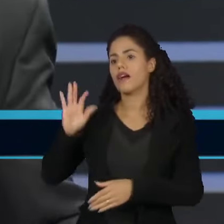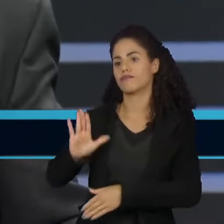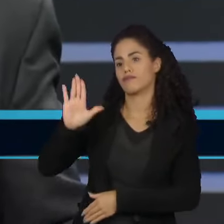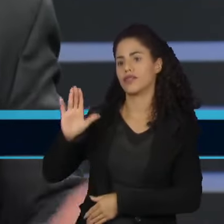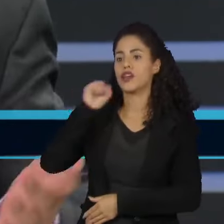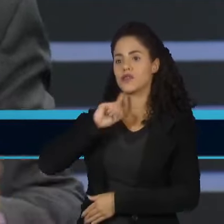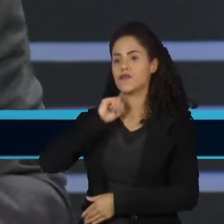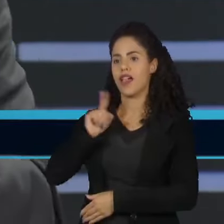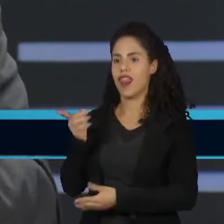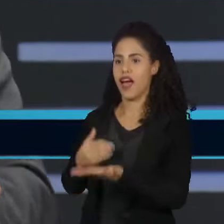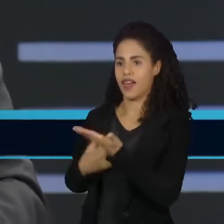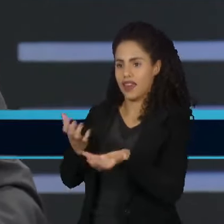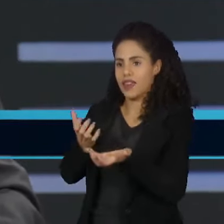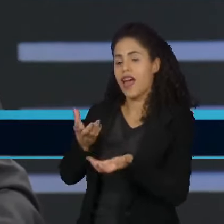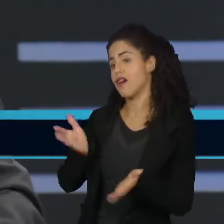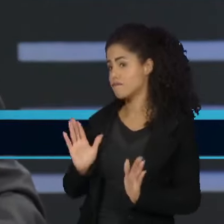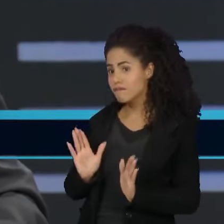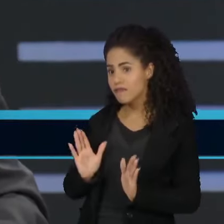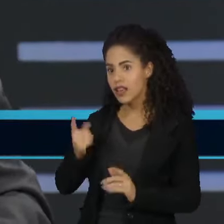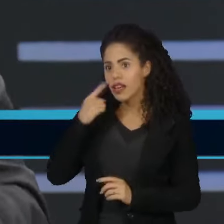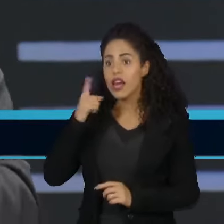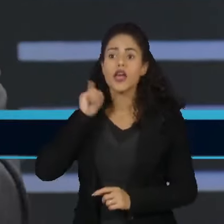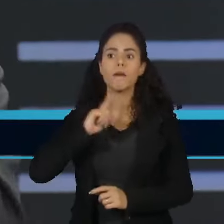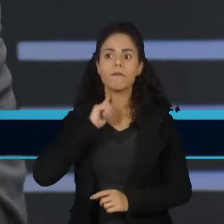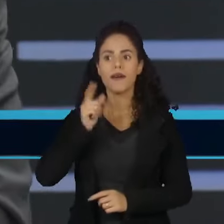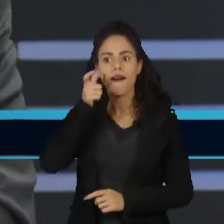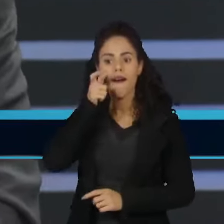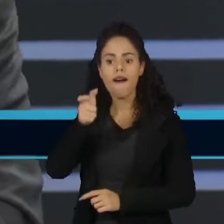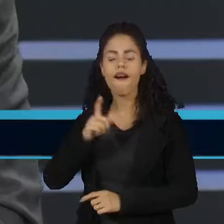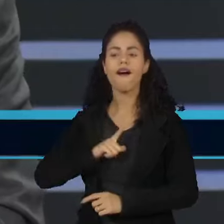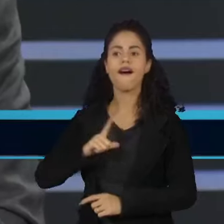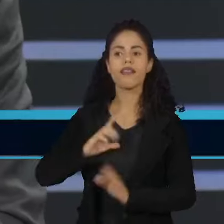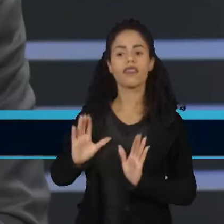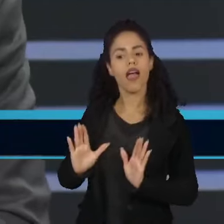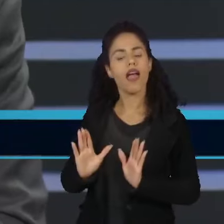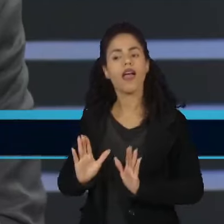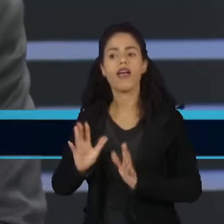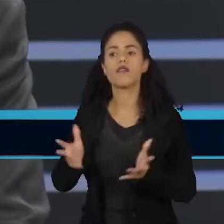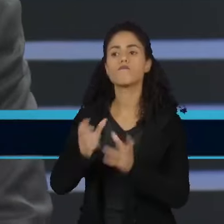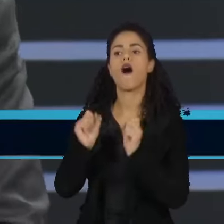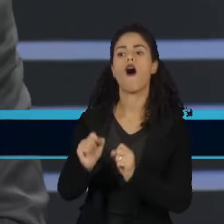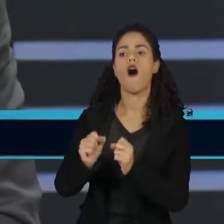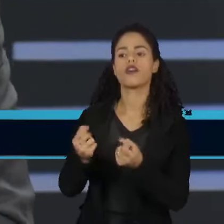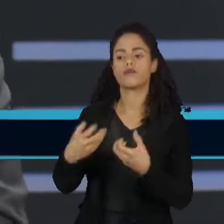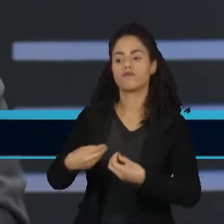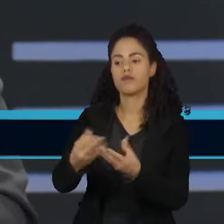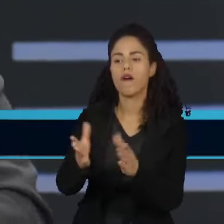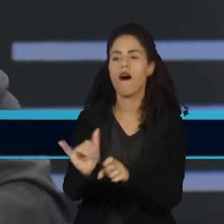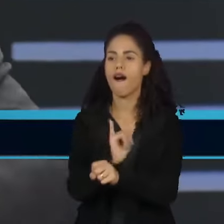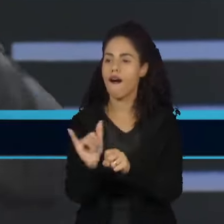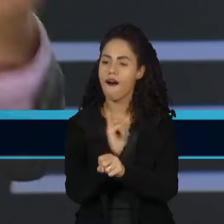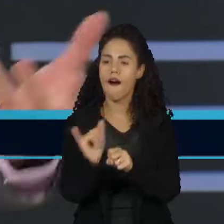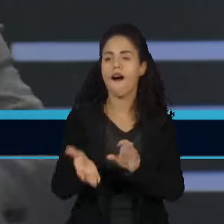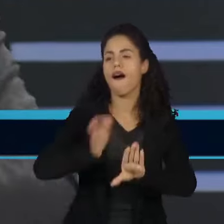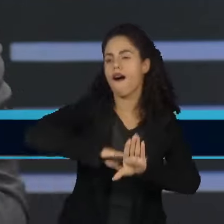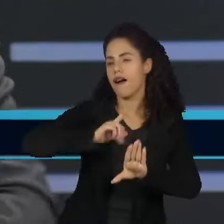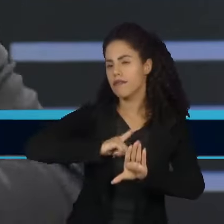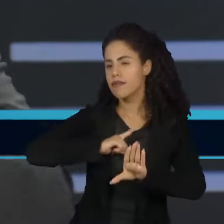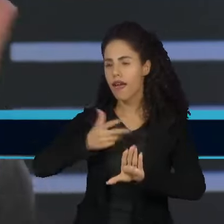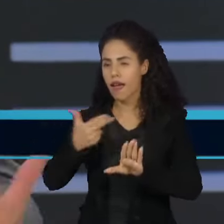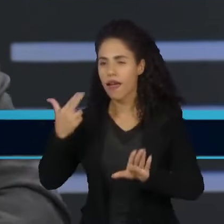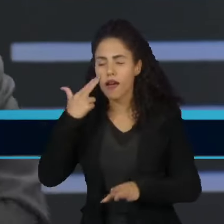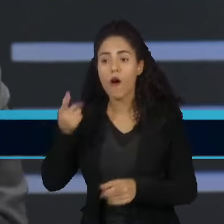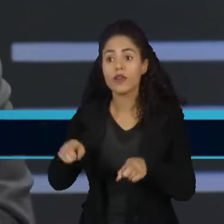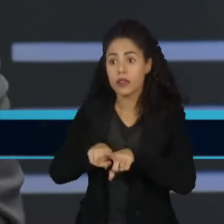Minas Gerais. E Minas Gerais é uma das mais interessadas, né? Pode ceder a Companhia de Energia Elétrica, a CEMIG, pode ceder outras coisas